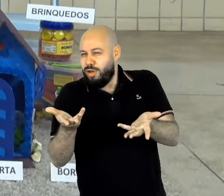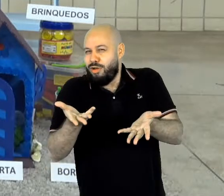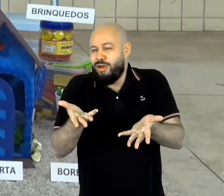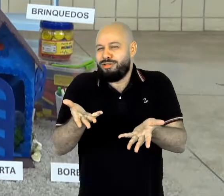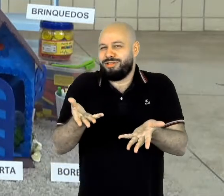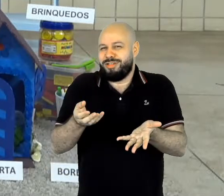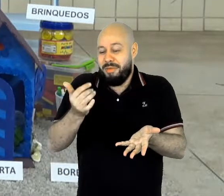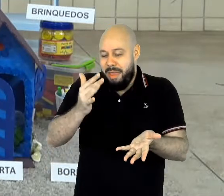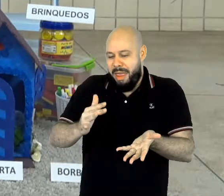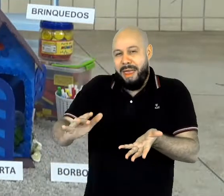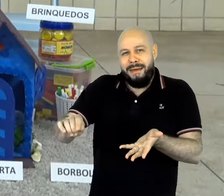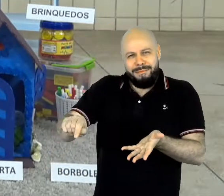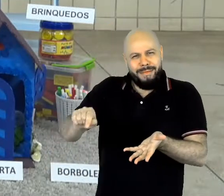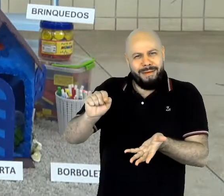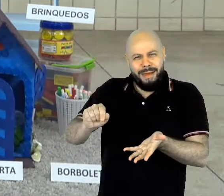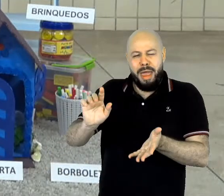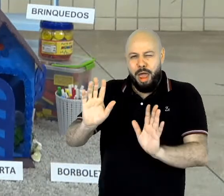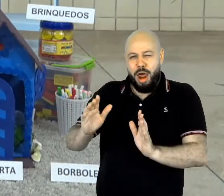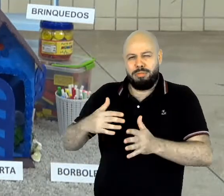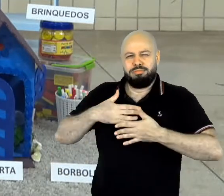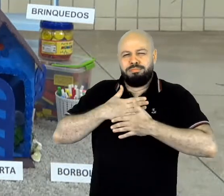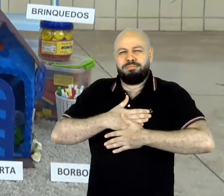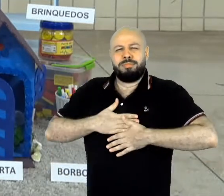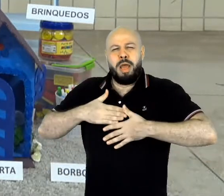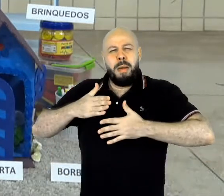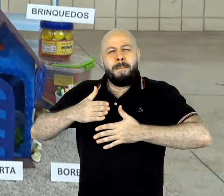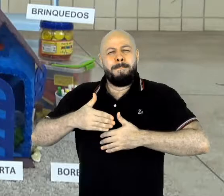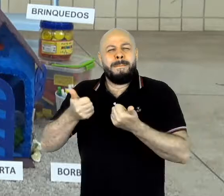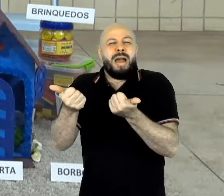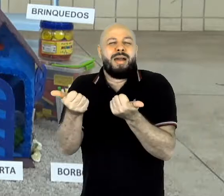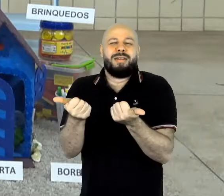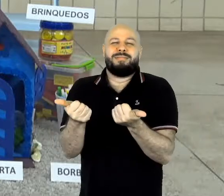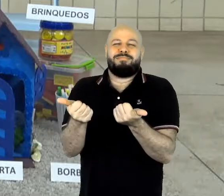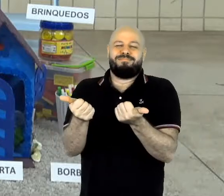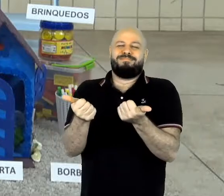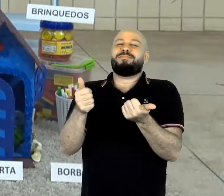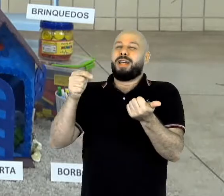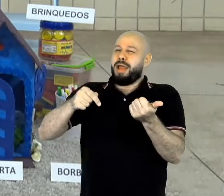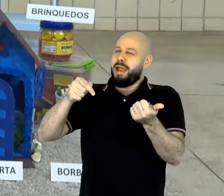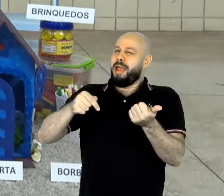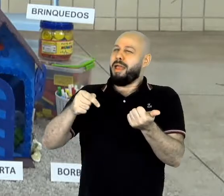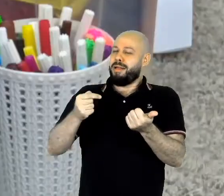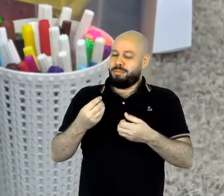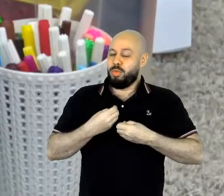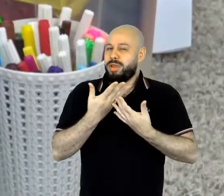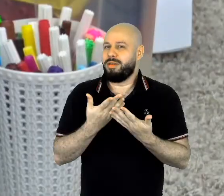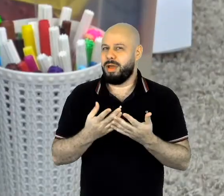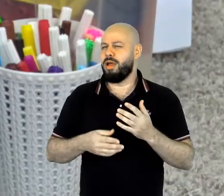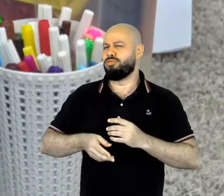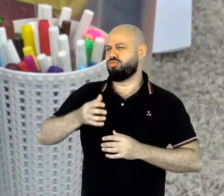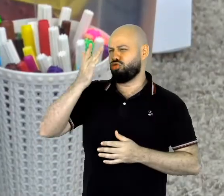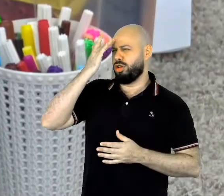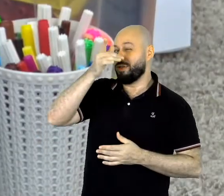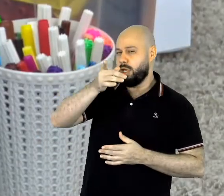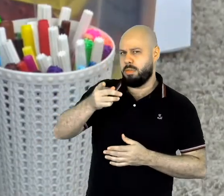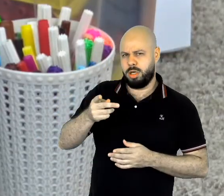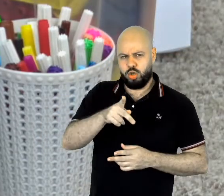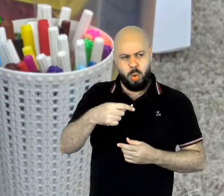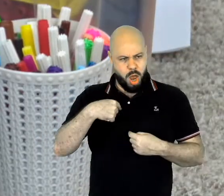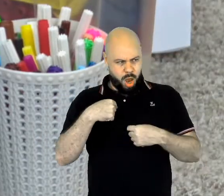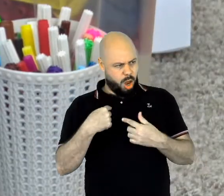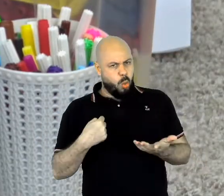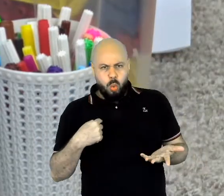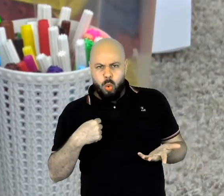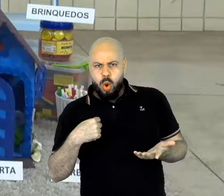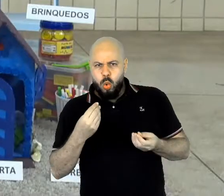com que a sua criança ela goste mais de poesia? Eu tenho certeza que você deve ter pensado assim, professora, mas